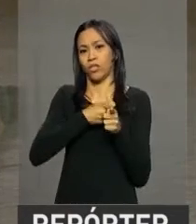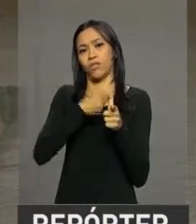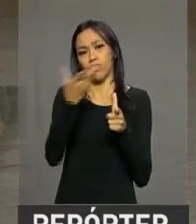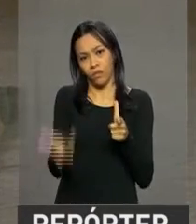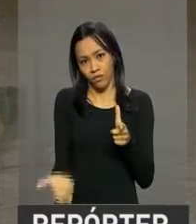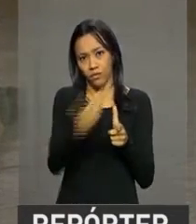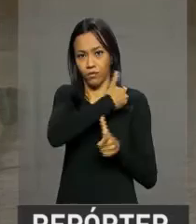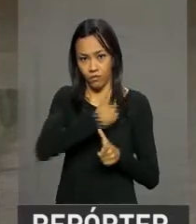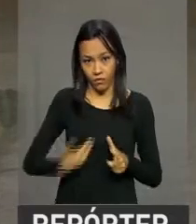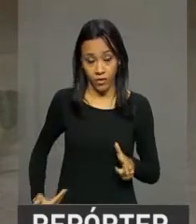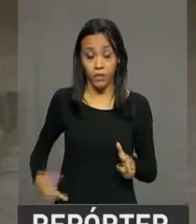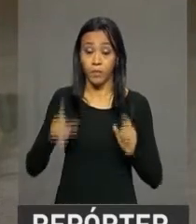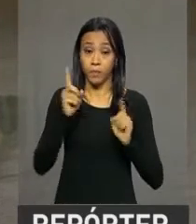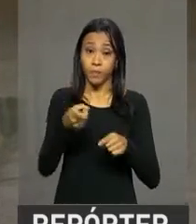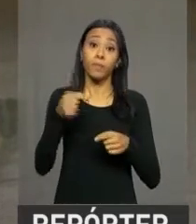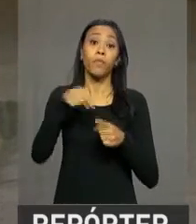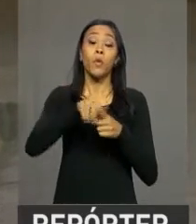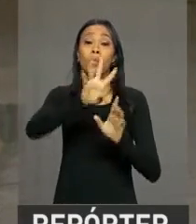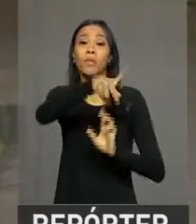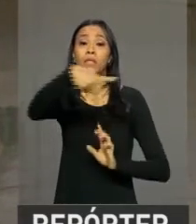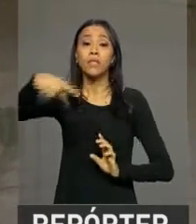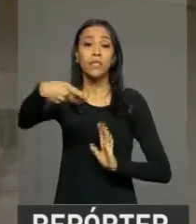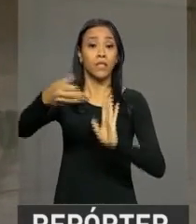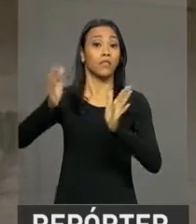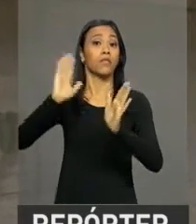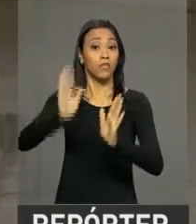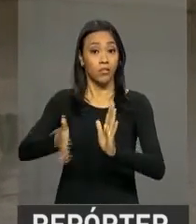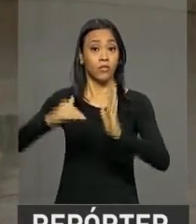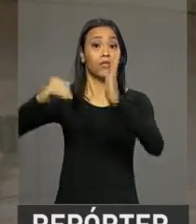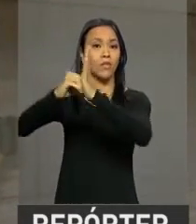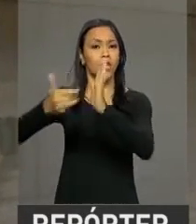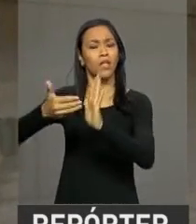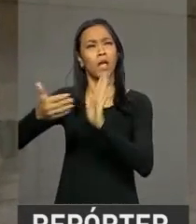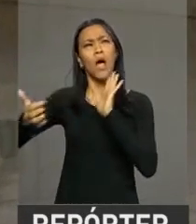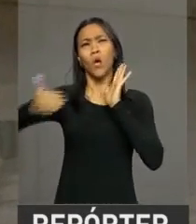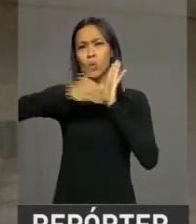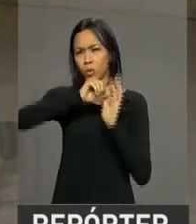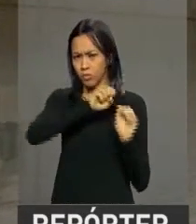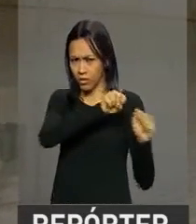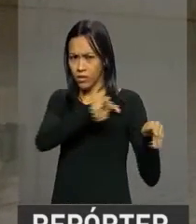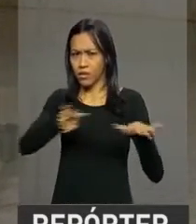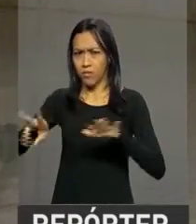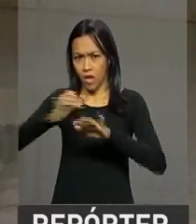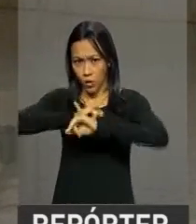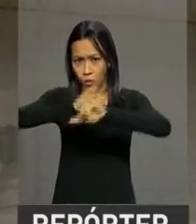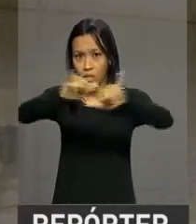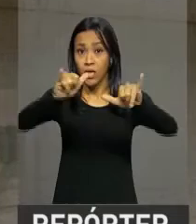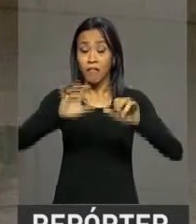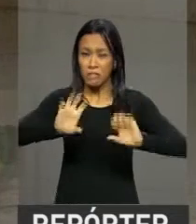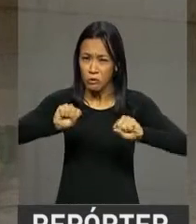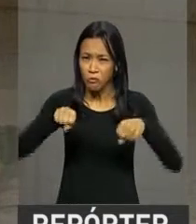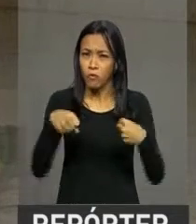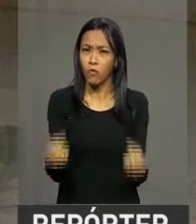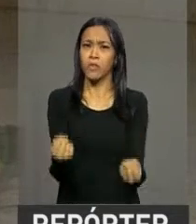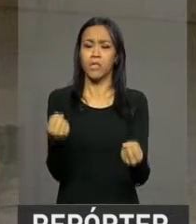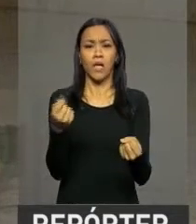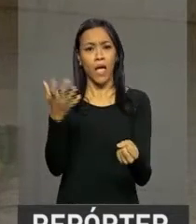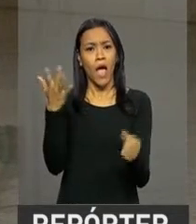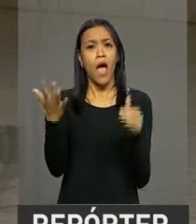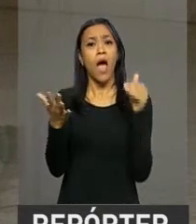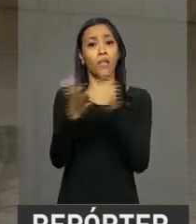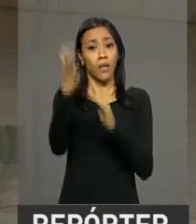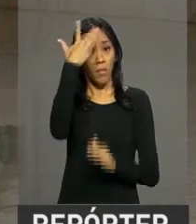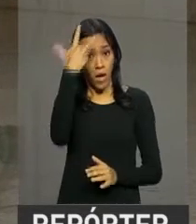senado renan calheiros já havia anunciado também na última semana que vai fazer um esforço para que o congresso nacional vote até amanhã